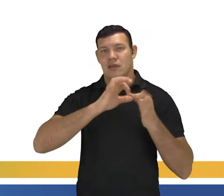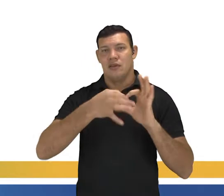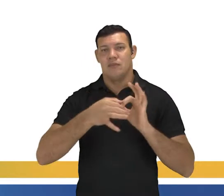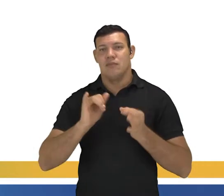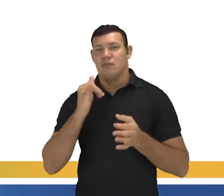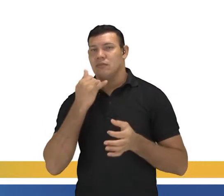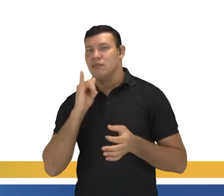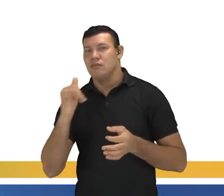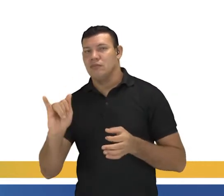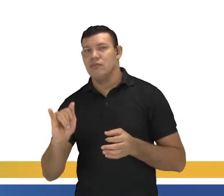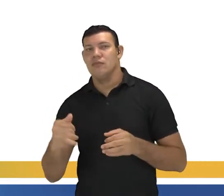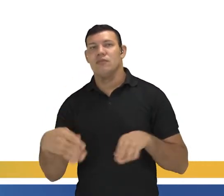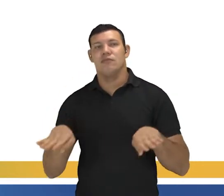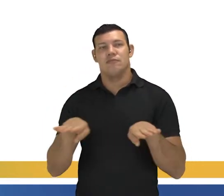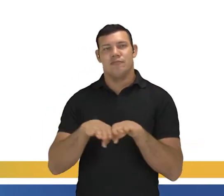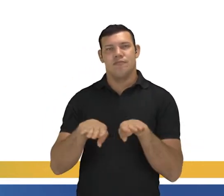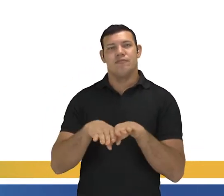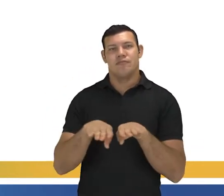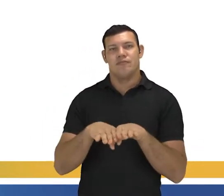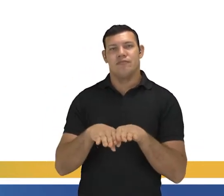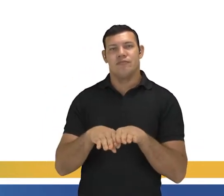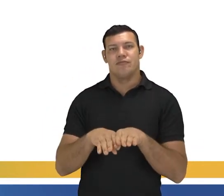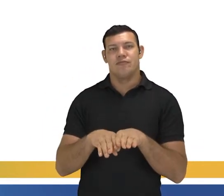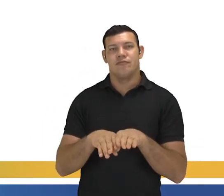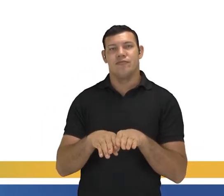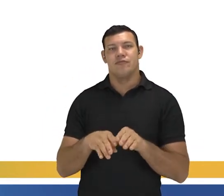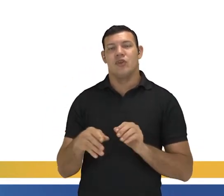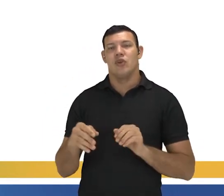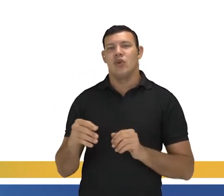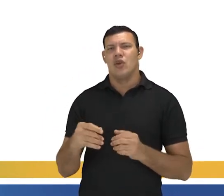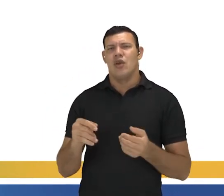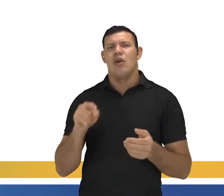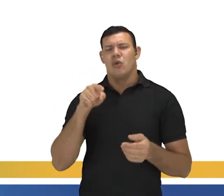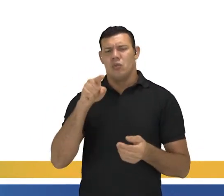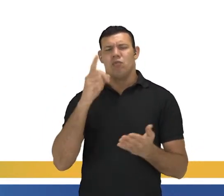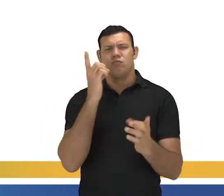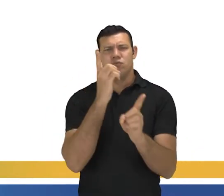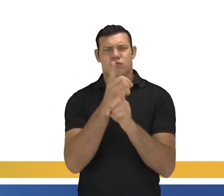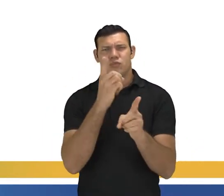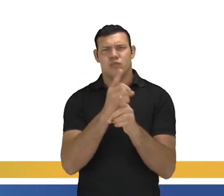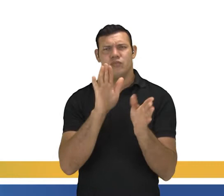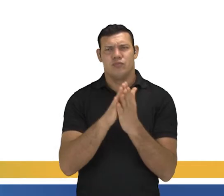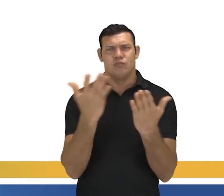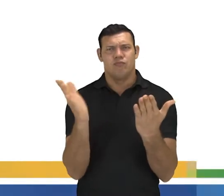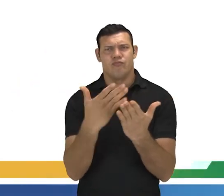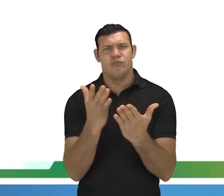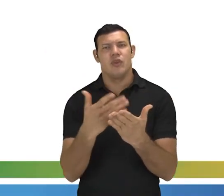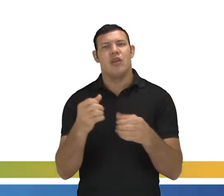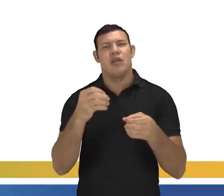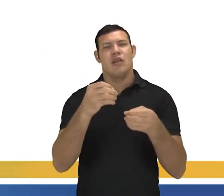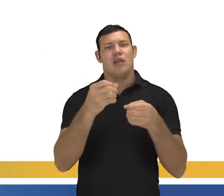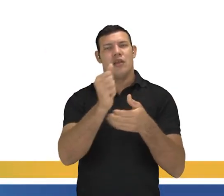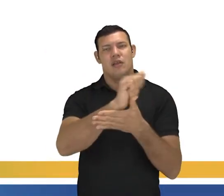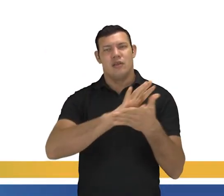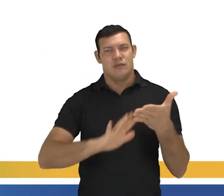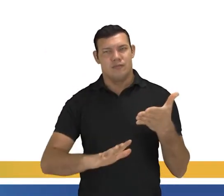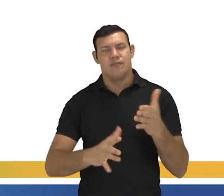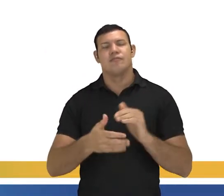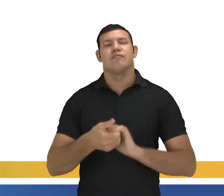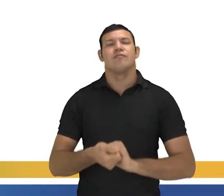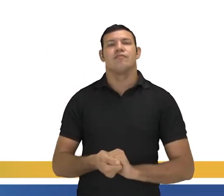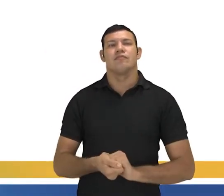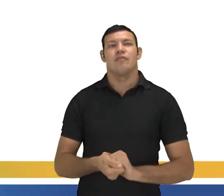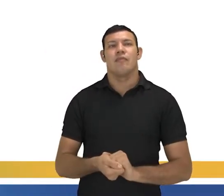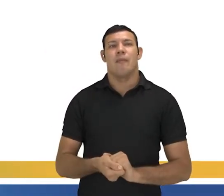voltagem DDP. Essa é a forma esquemática que nós vamos encontrar nos livros e nas atividades, nos exercícios também.